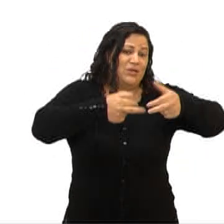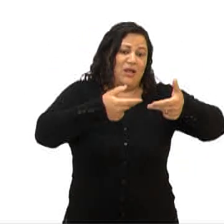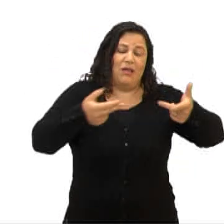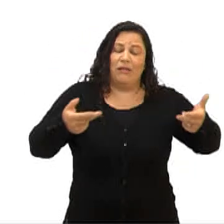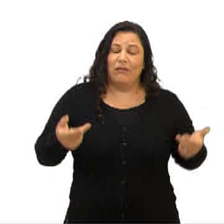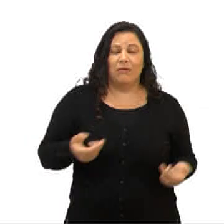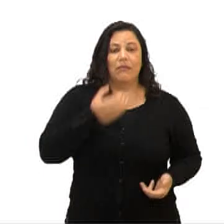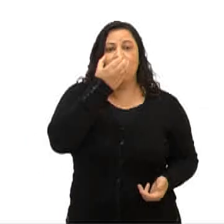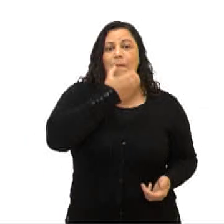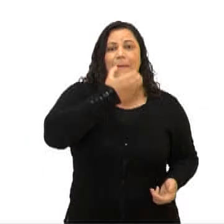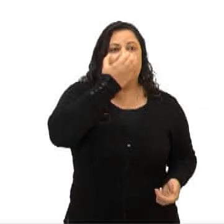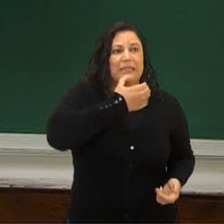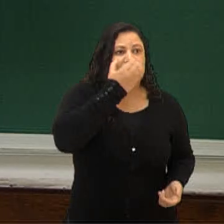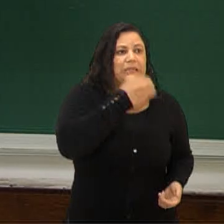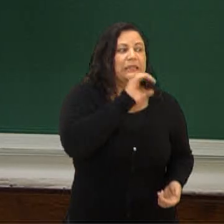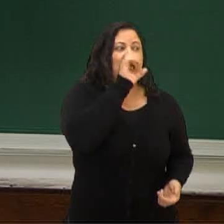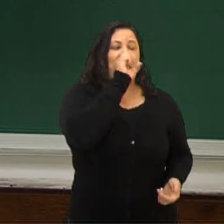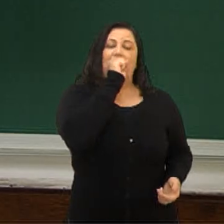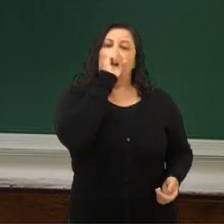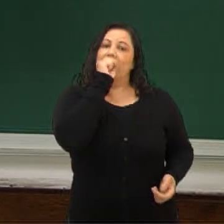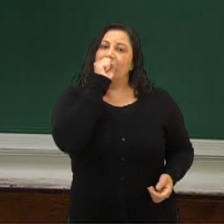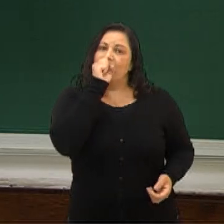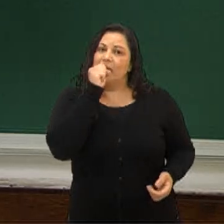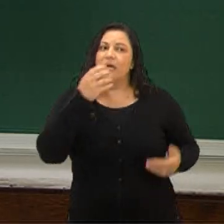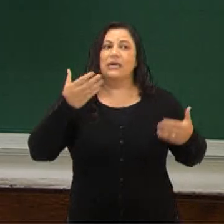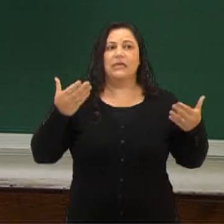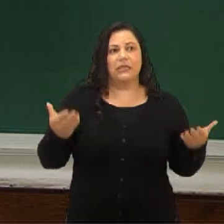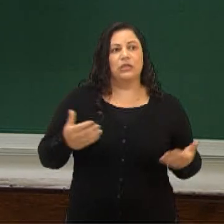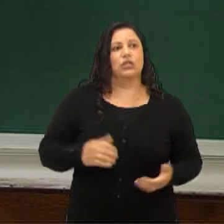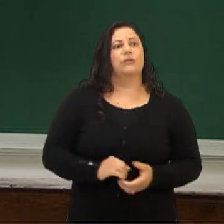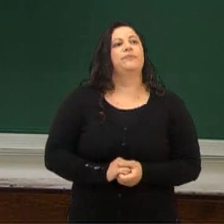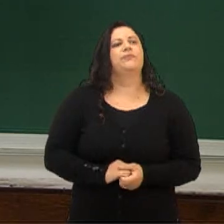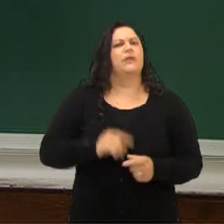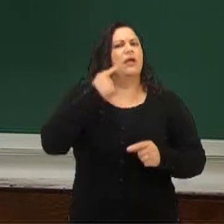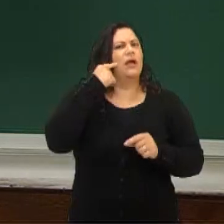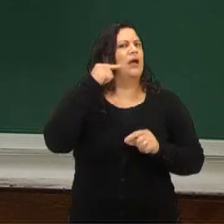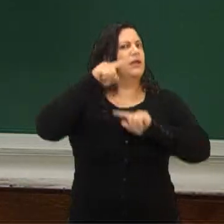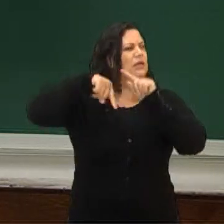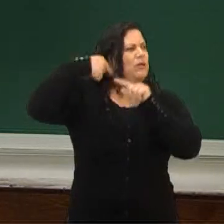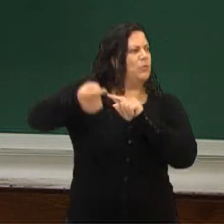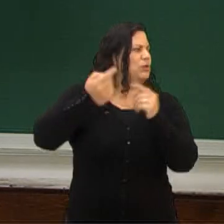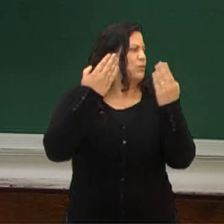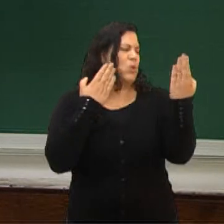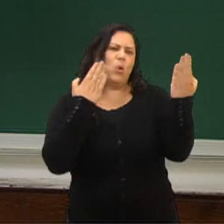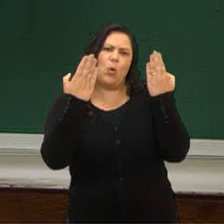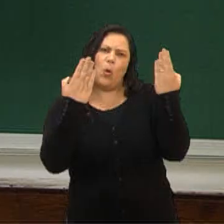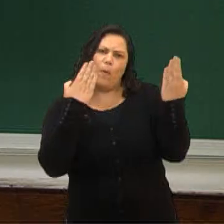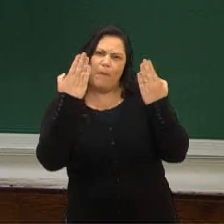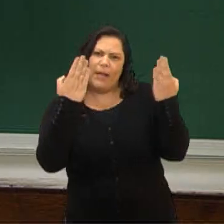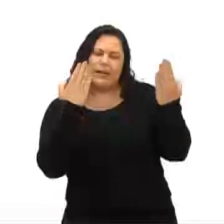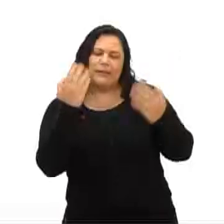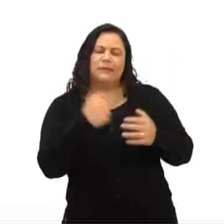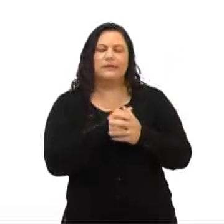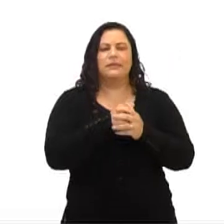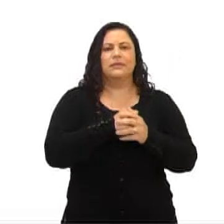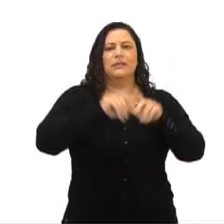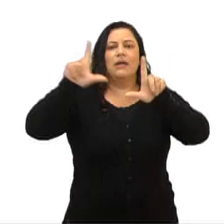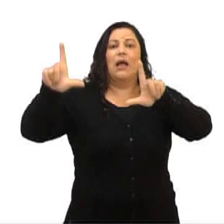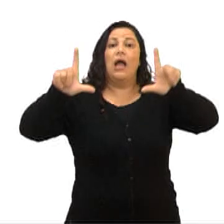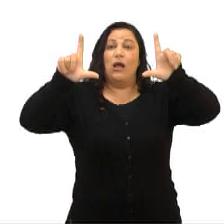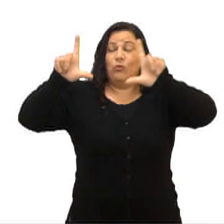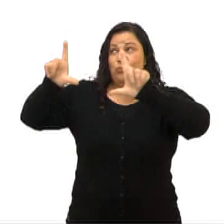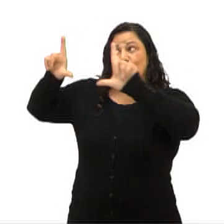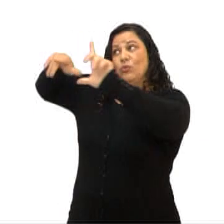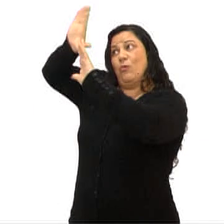dele que tem essa tendência à geometrização, a gente vai até chegar a comparar com uma obra cubista. Tá? Pintava quadros escuros, mas muitas